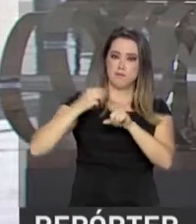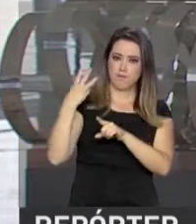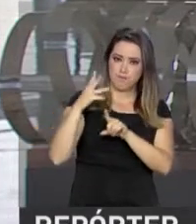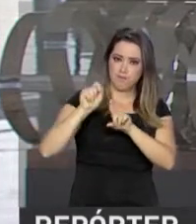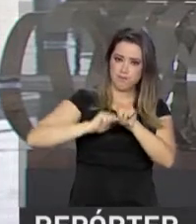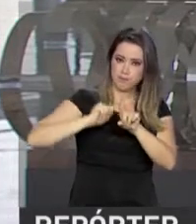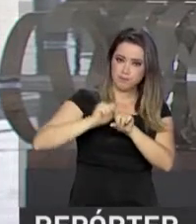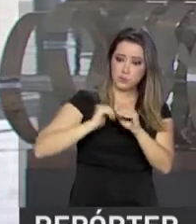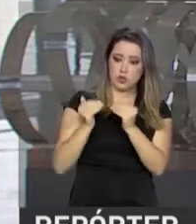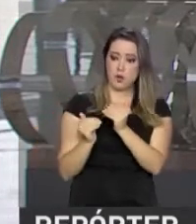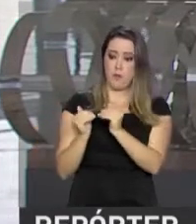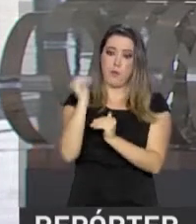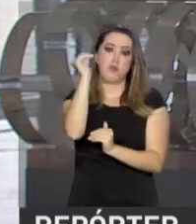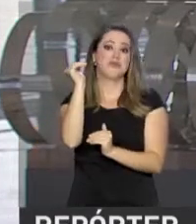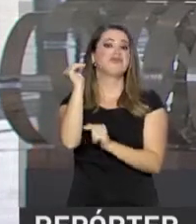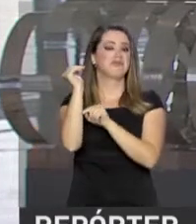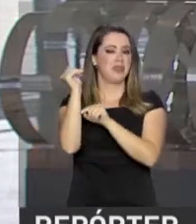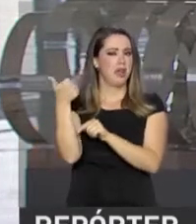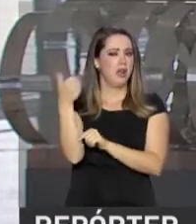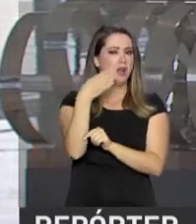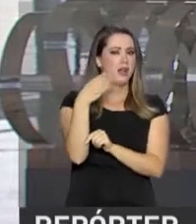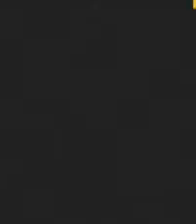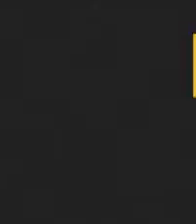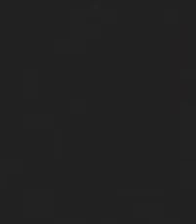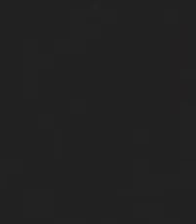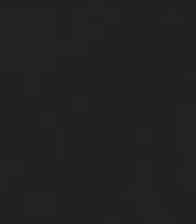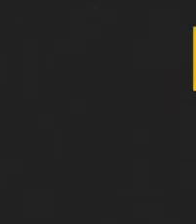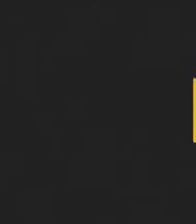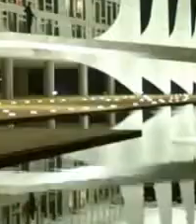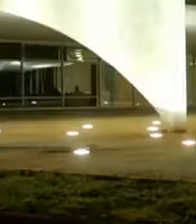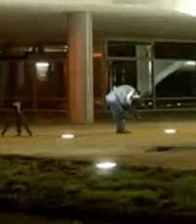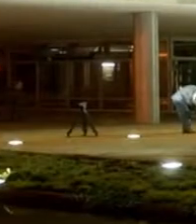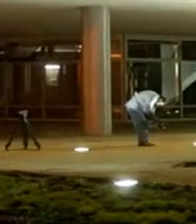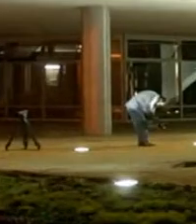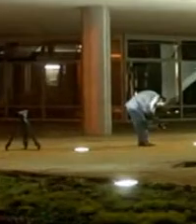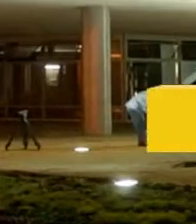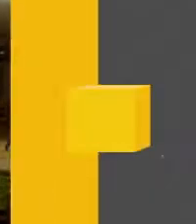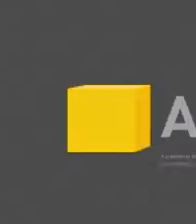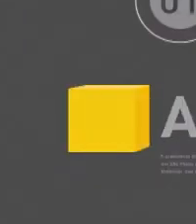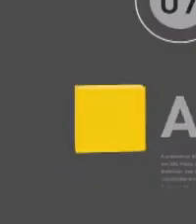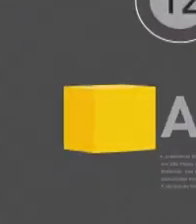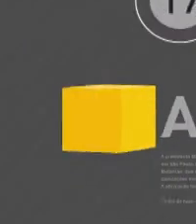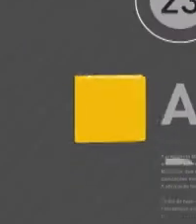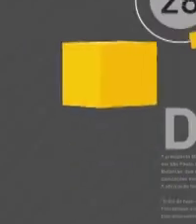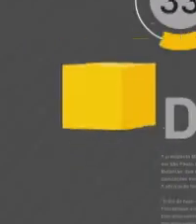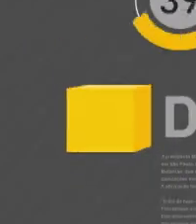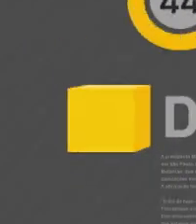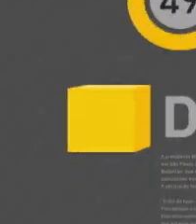superávit de quase 14 bilhões de dólares.